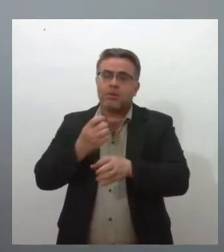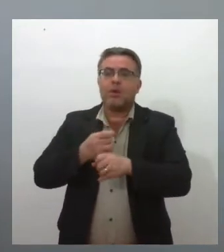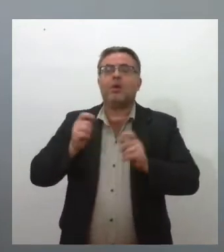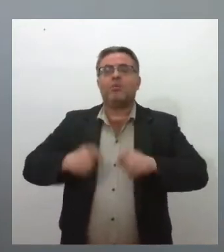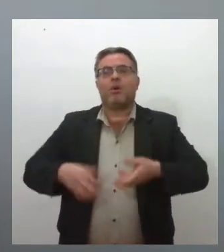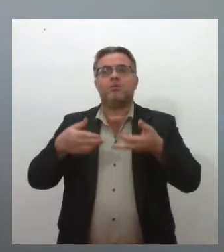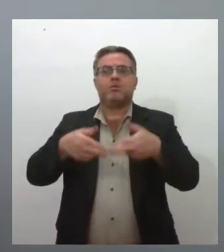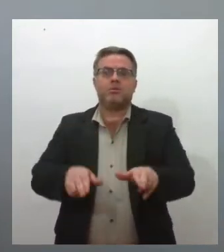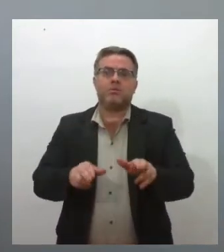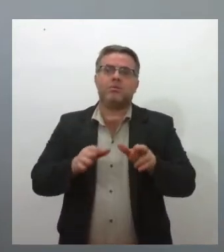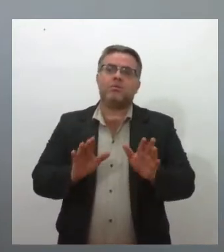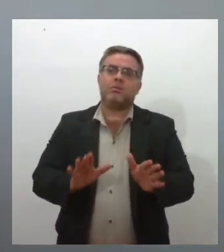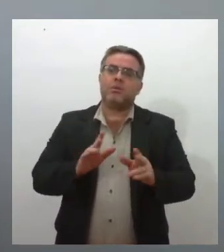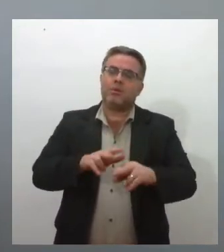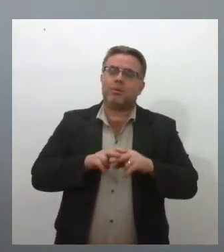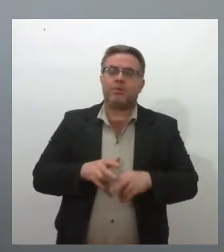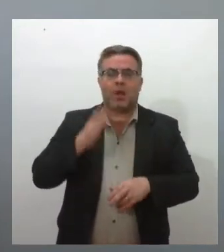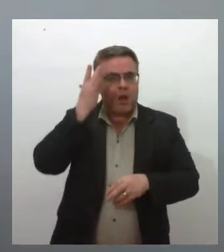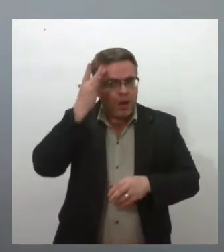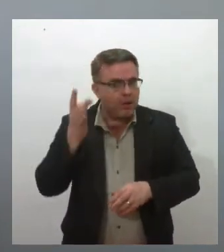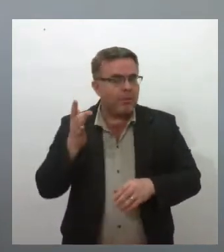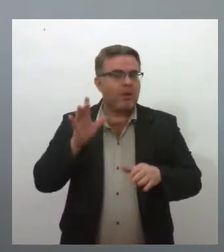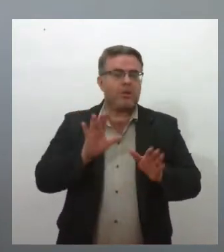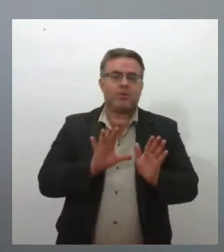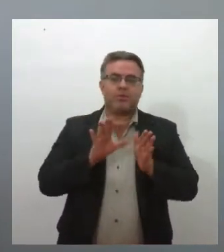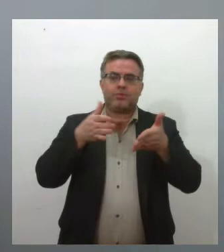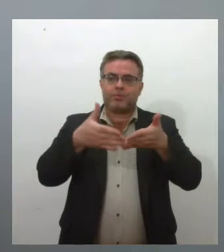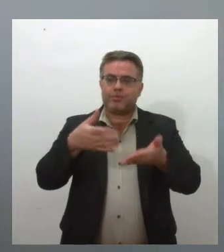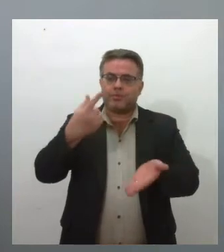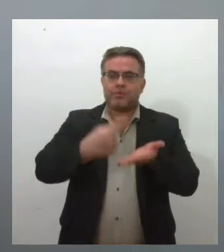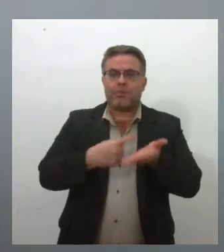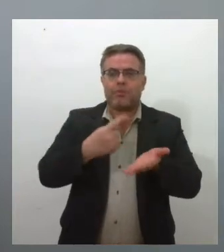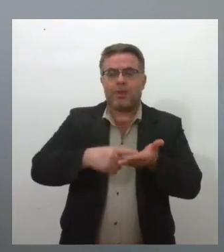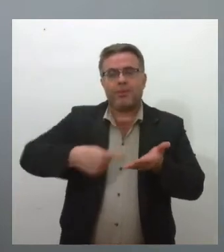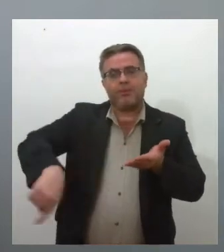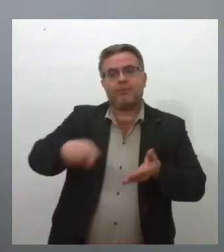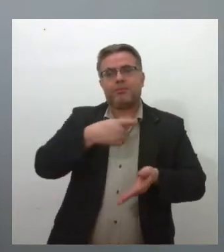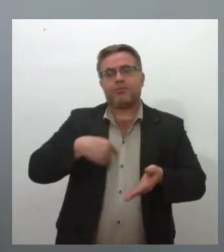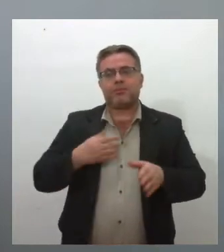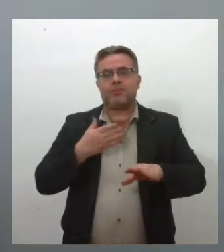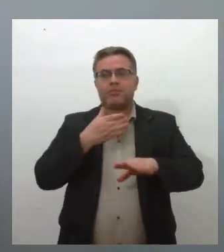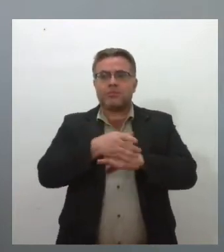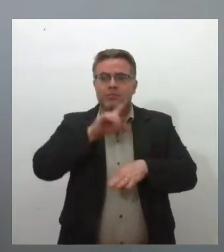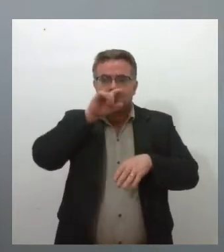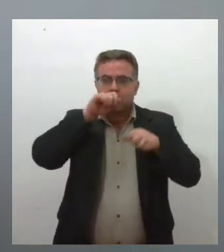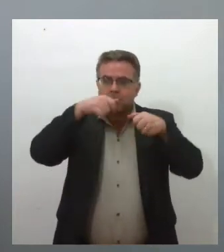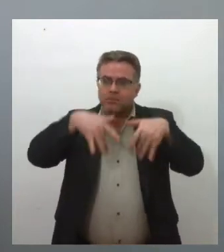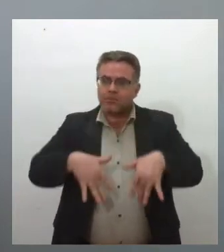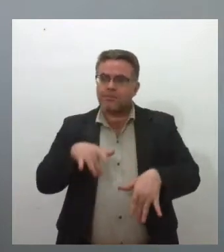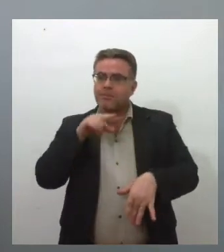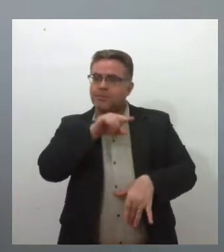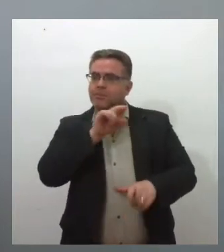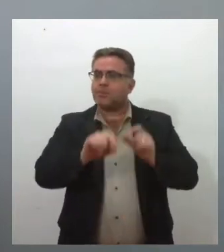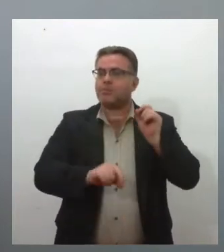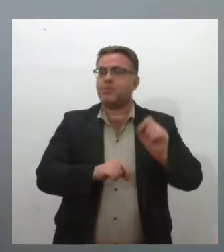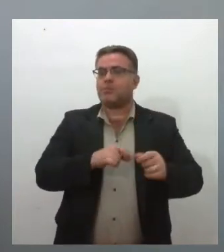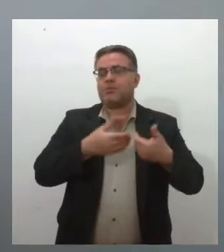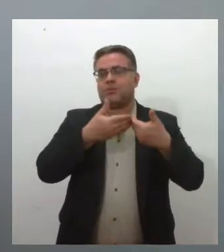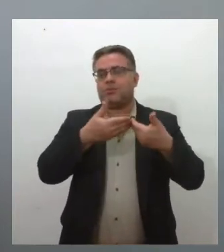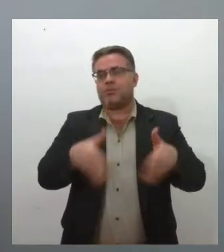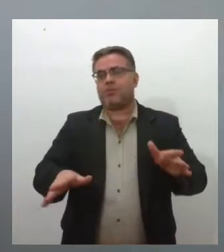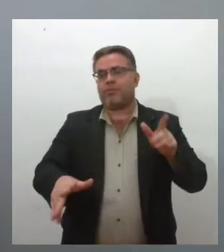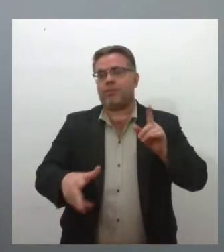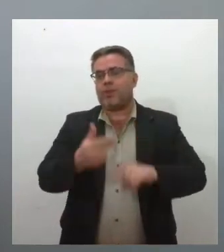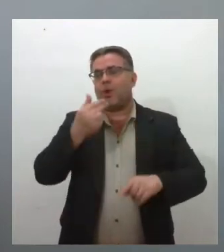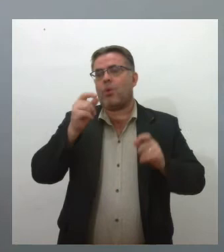amanhã, fruto também desse tipo de parceria, nós estaremos em Canindé do São Francisco, onde vamos inaugurar um